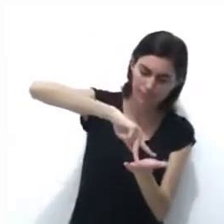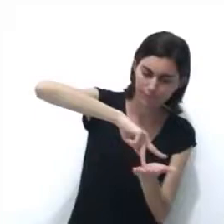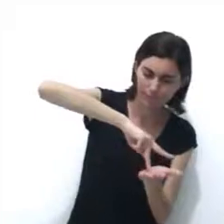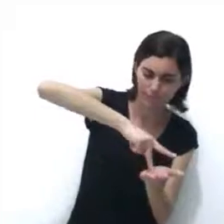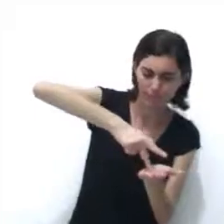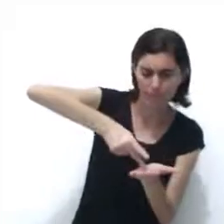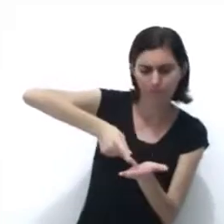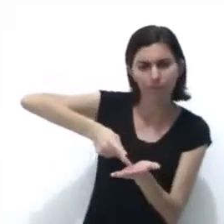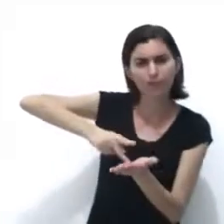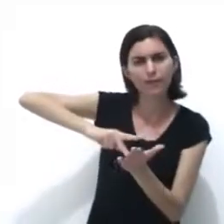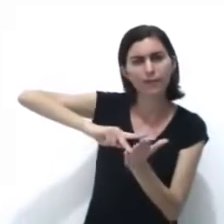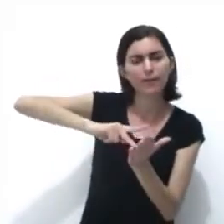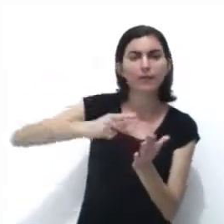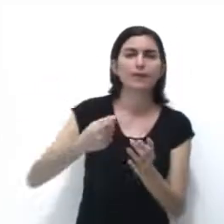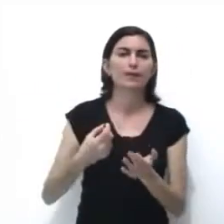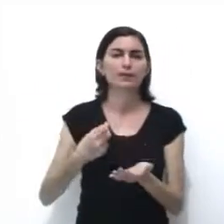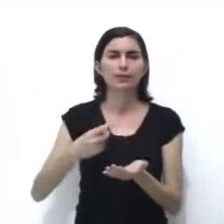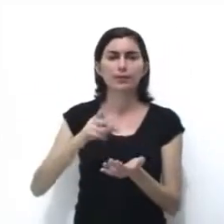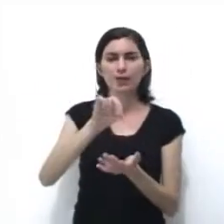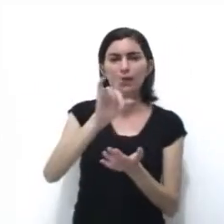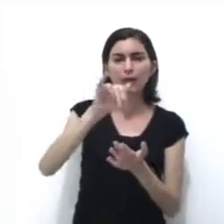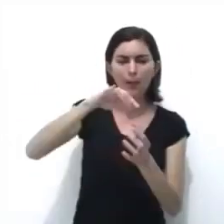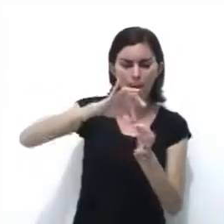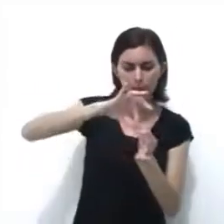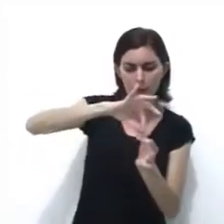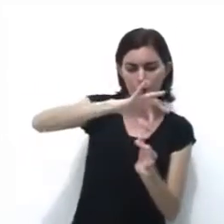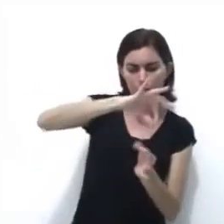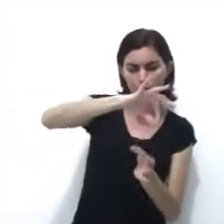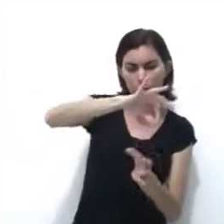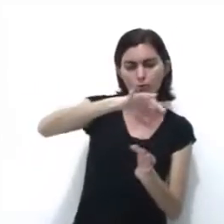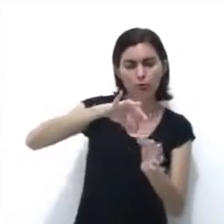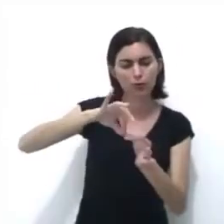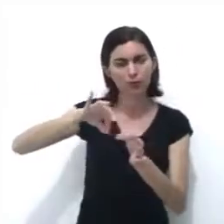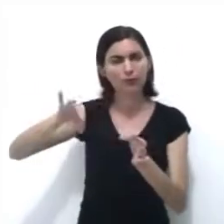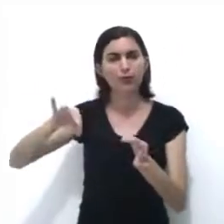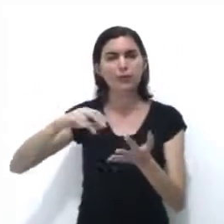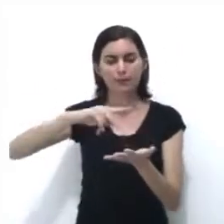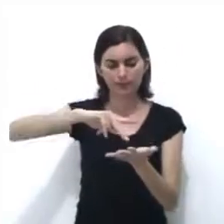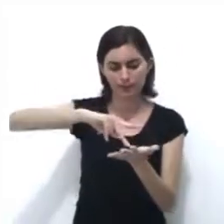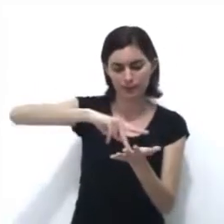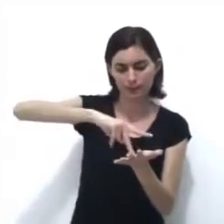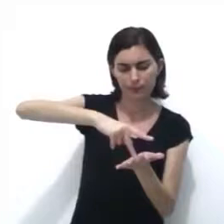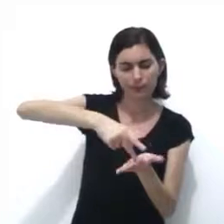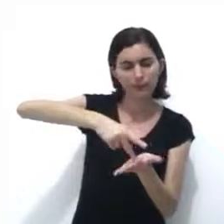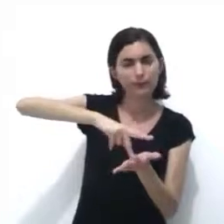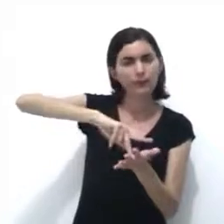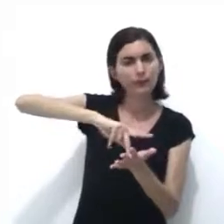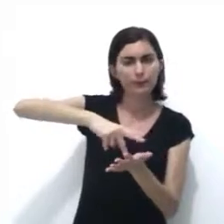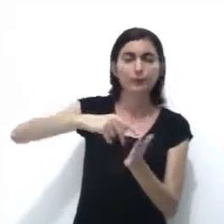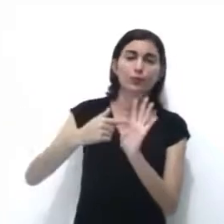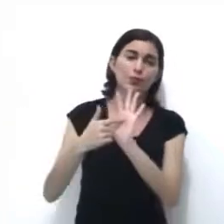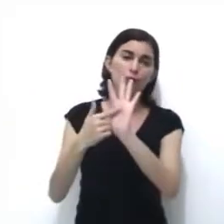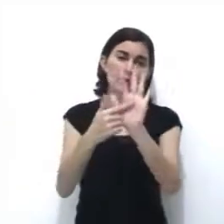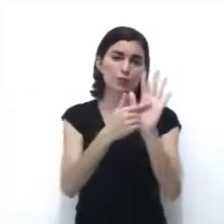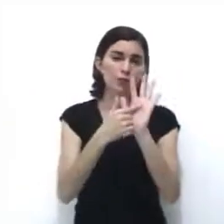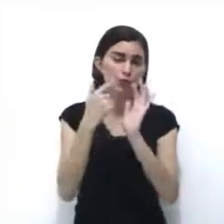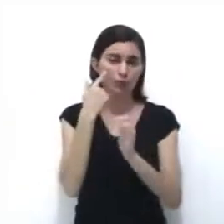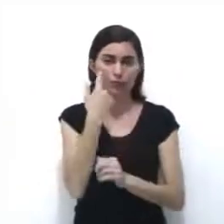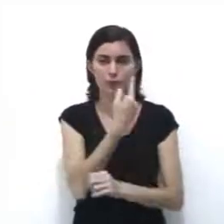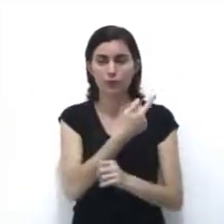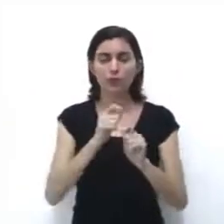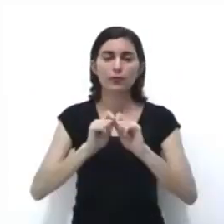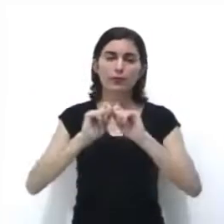do ângulo e encaixar o diâmetro do transferidor sobre um dos lados, como mostra